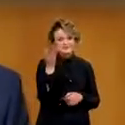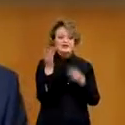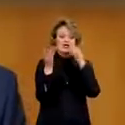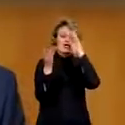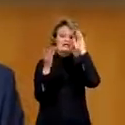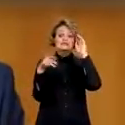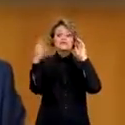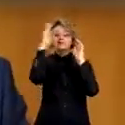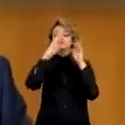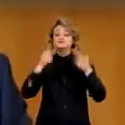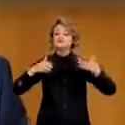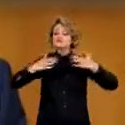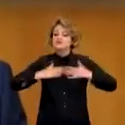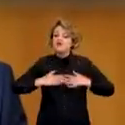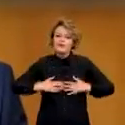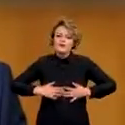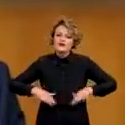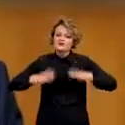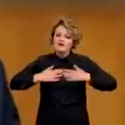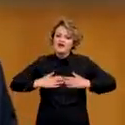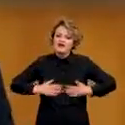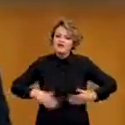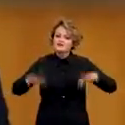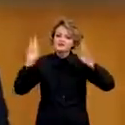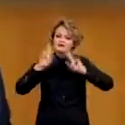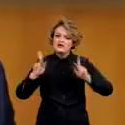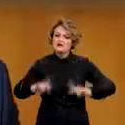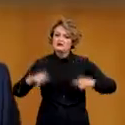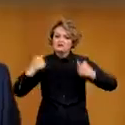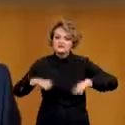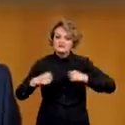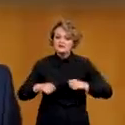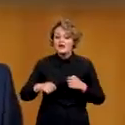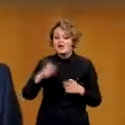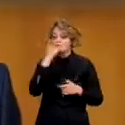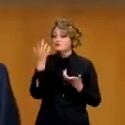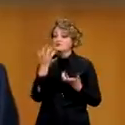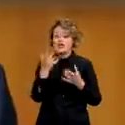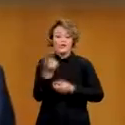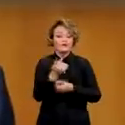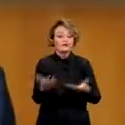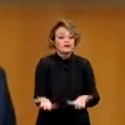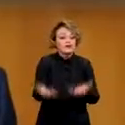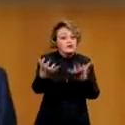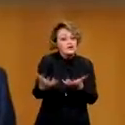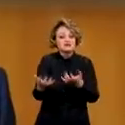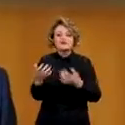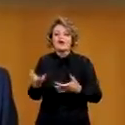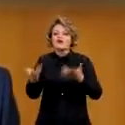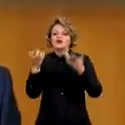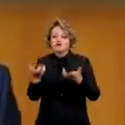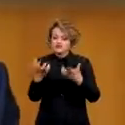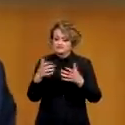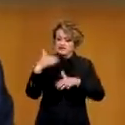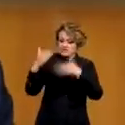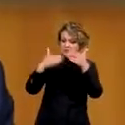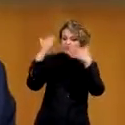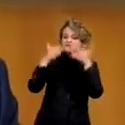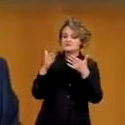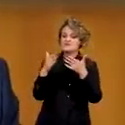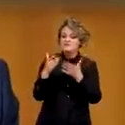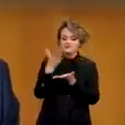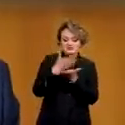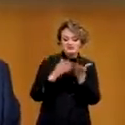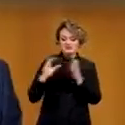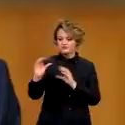pouco de tranquilidade, de um pouco de paz. As pessoas querem que a economia cresça, as pessoas querem que esse crescimento seja